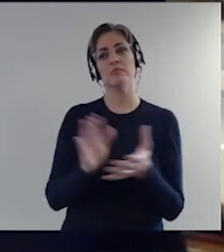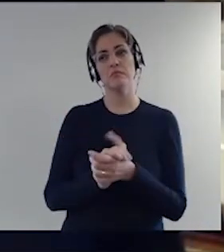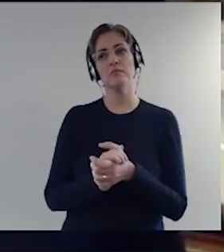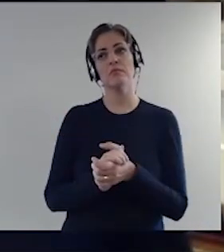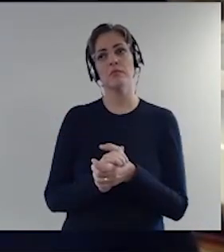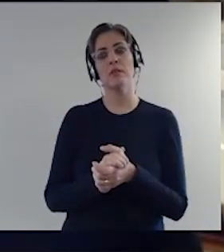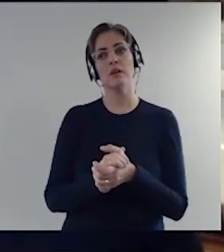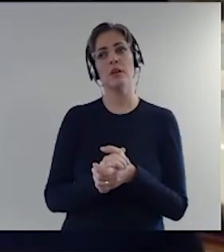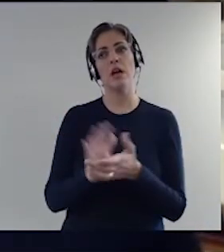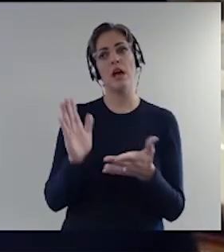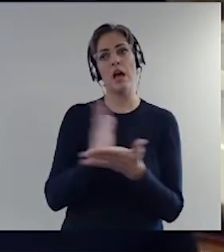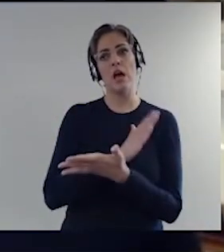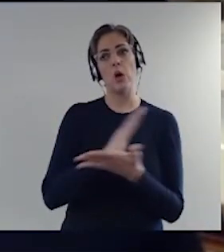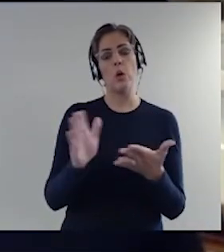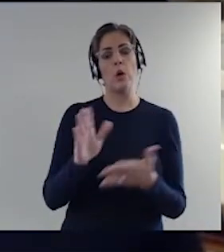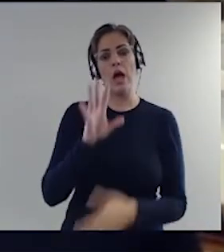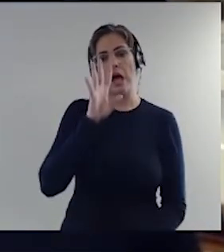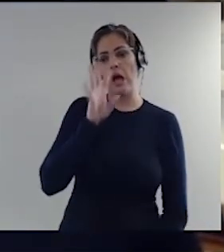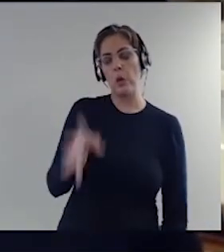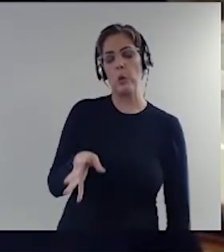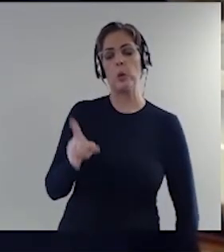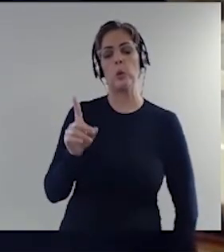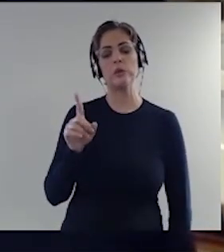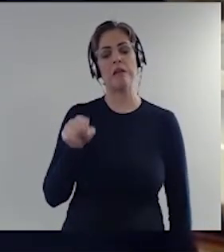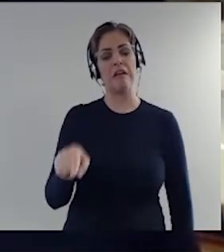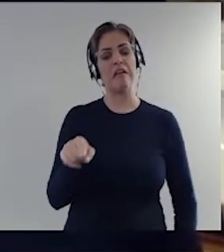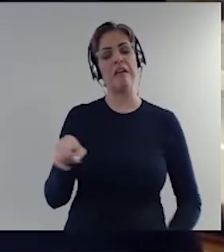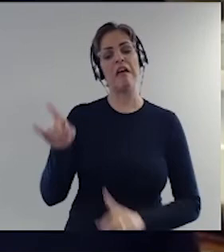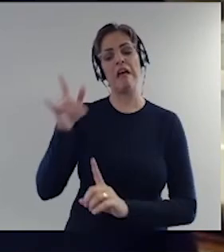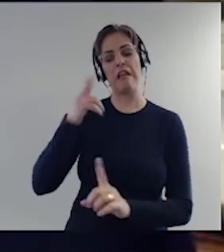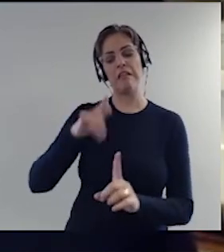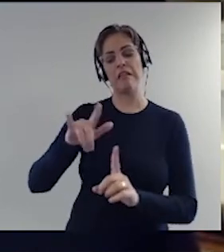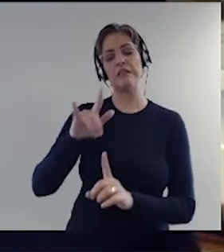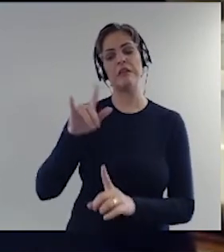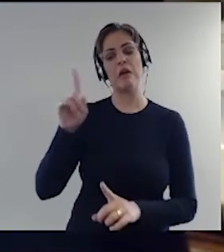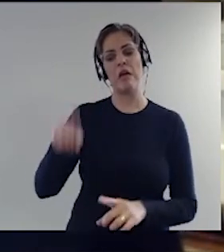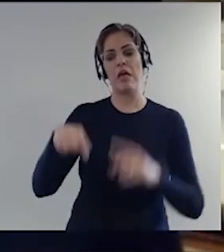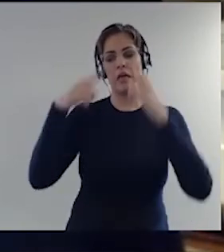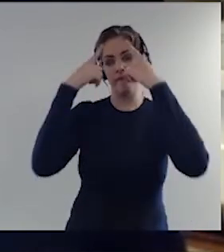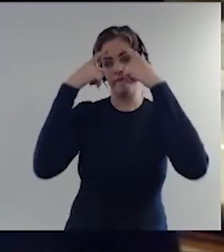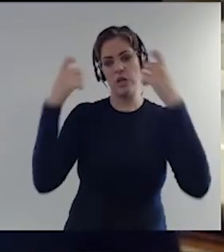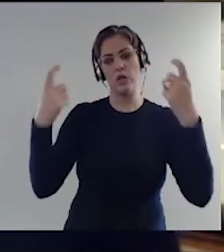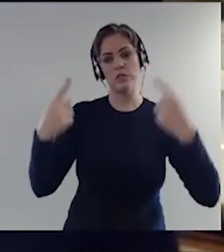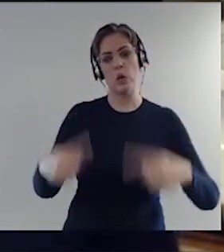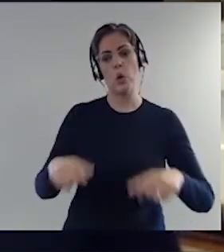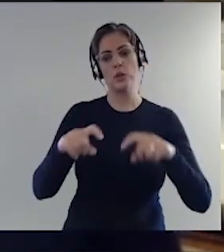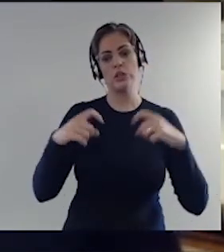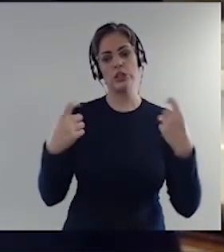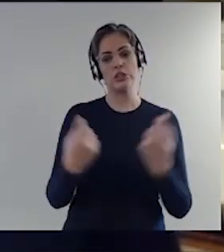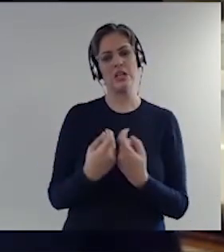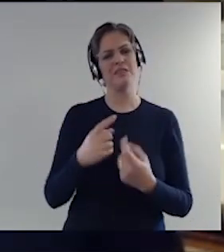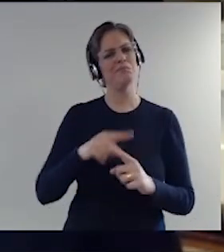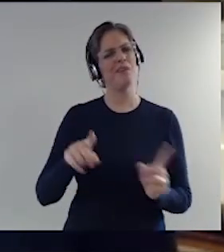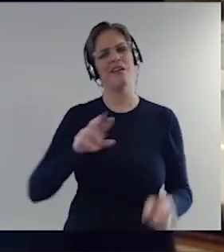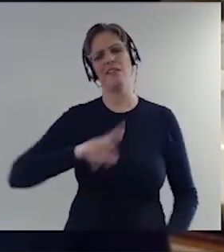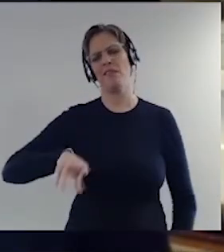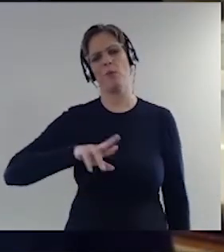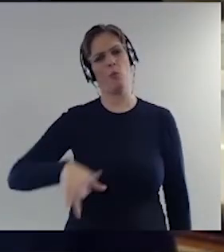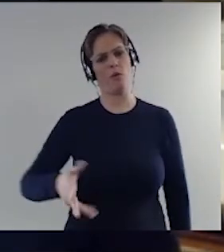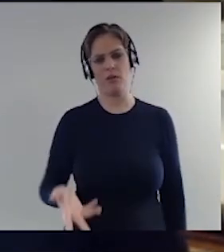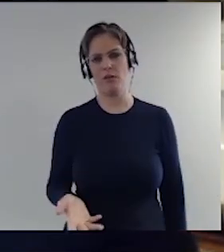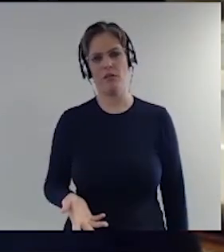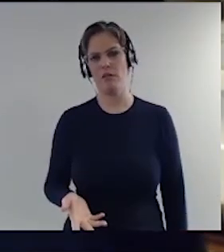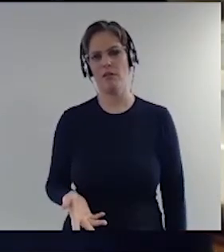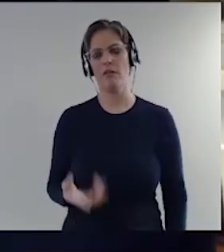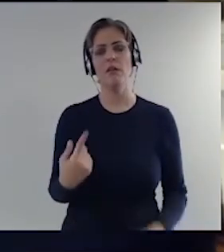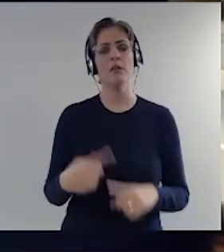que alguns fariam a acusação de que a alienação parental é uma violência de gênero, e não é, porque a alienação parental